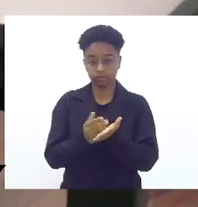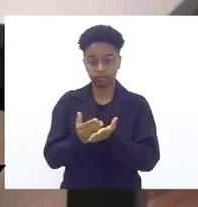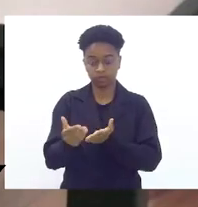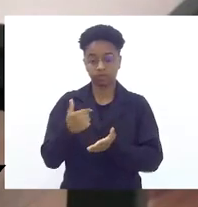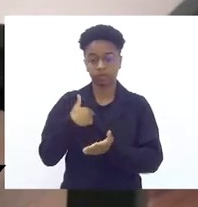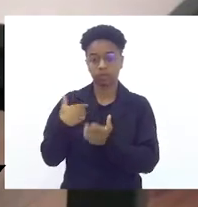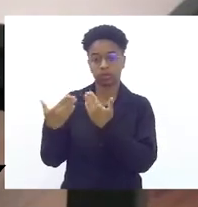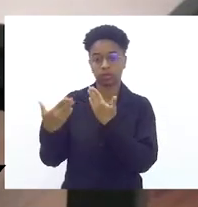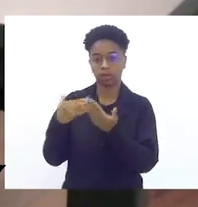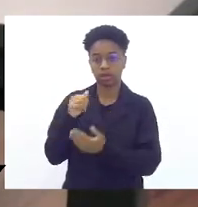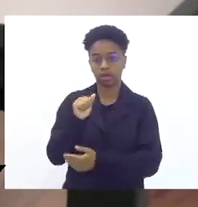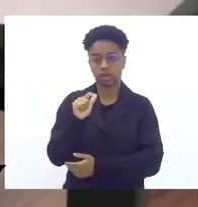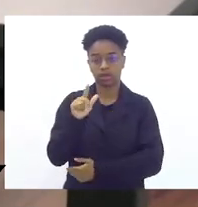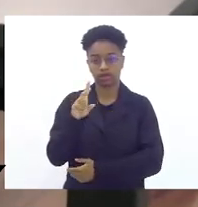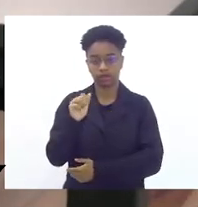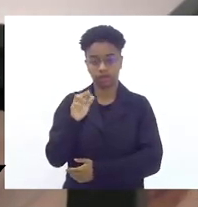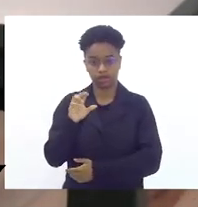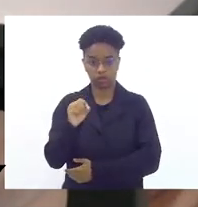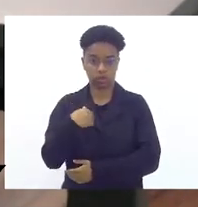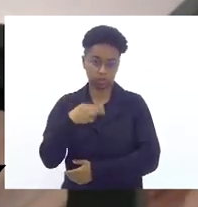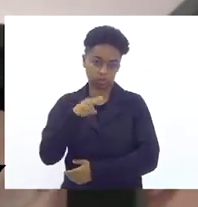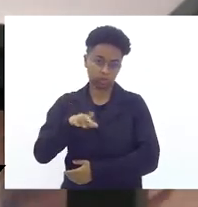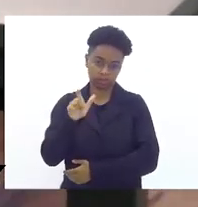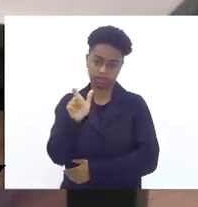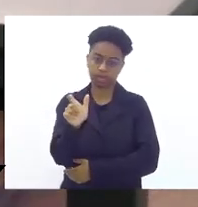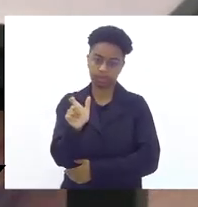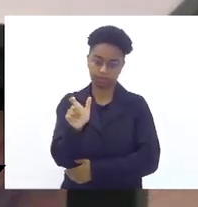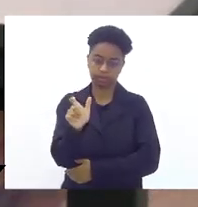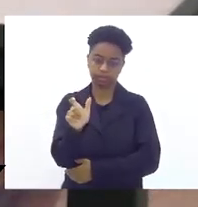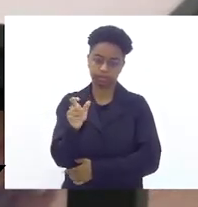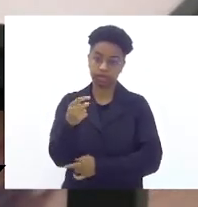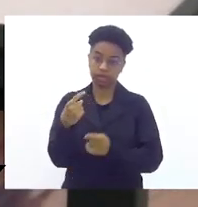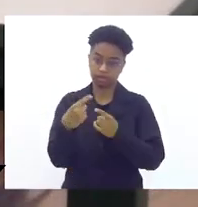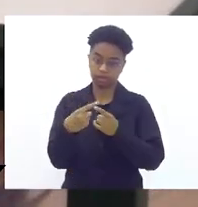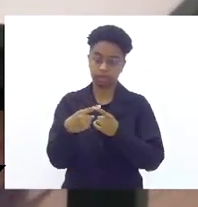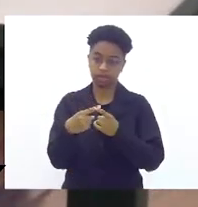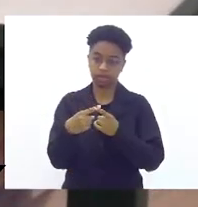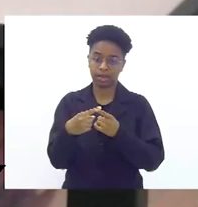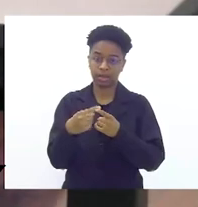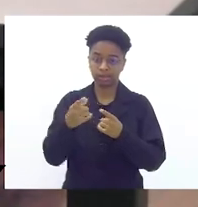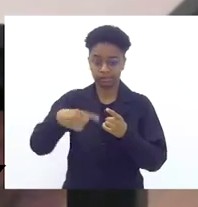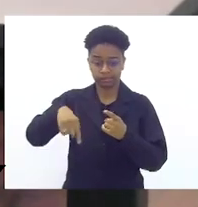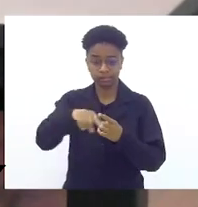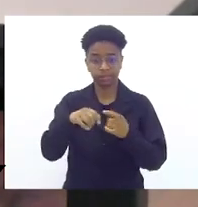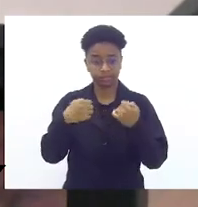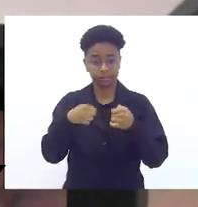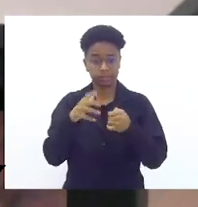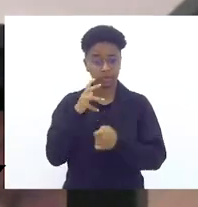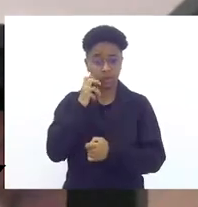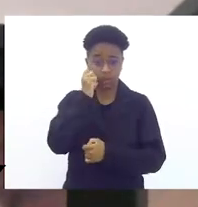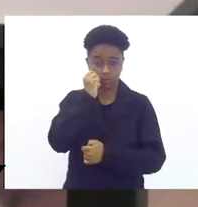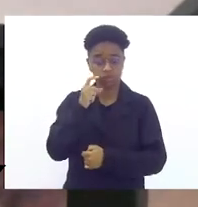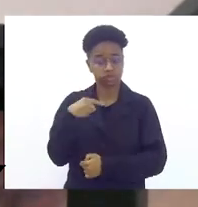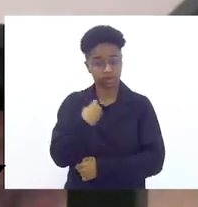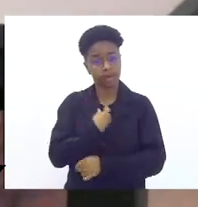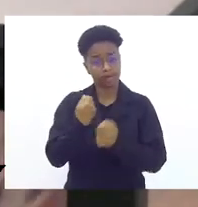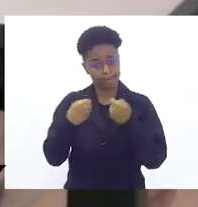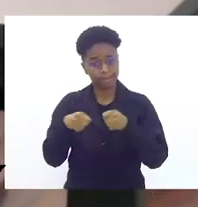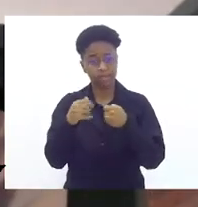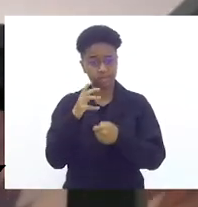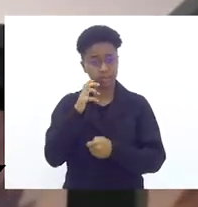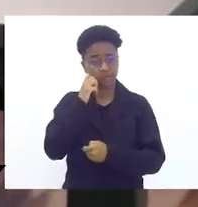o Álvaro sobre eu vou usar essa palavra as autoridades elas precisam se constranger a gente precisa constranger